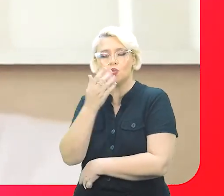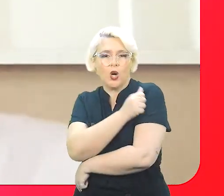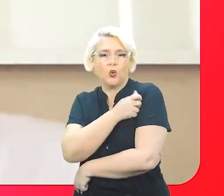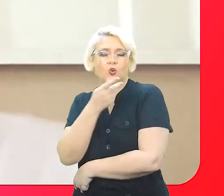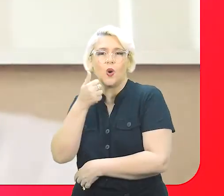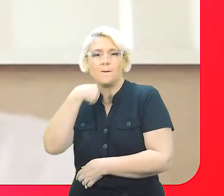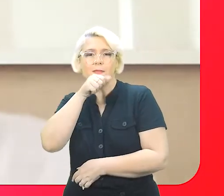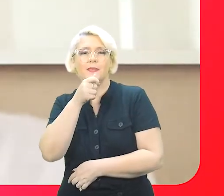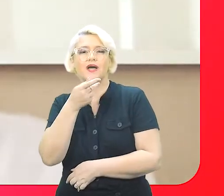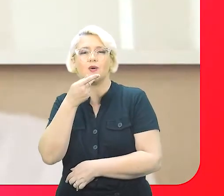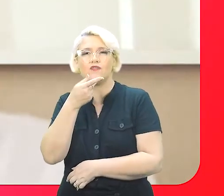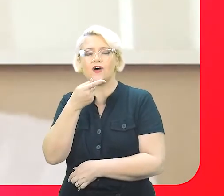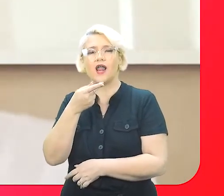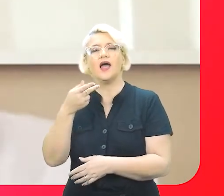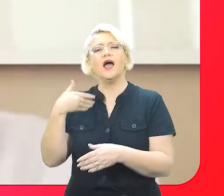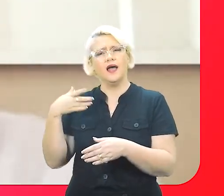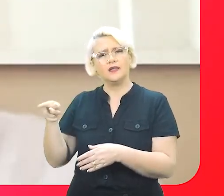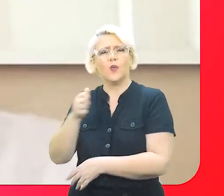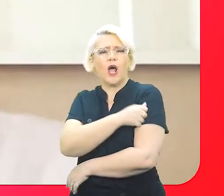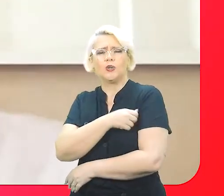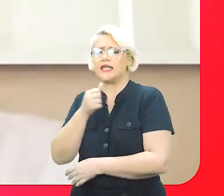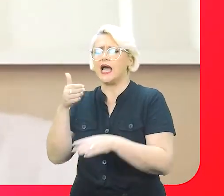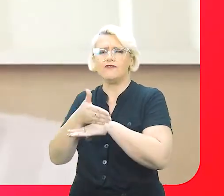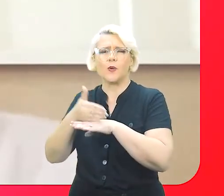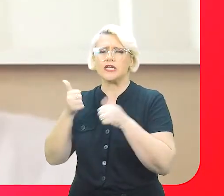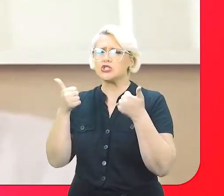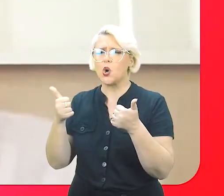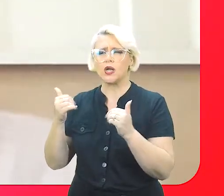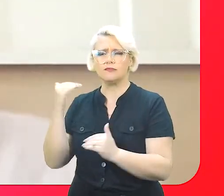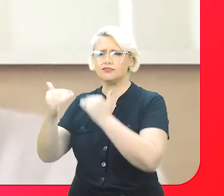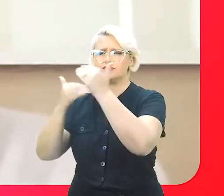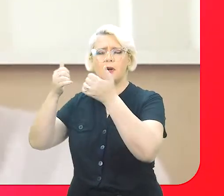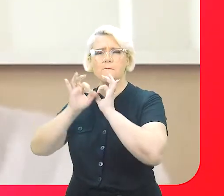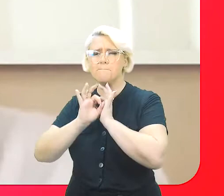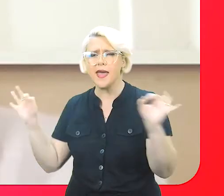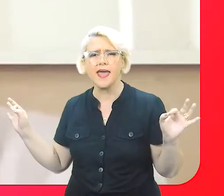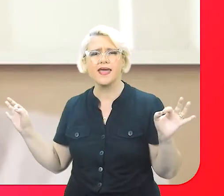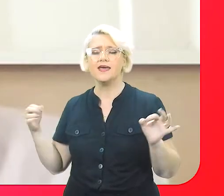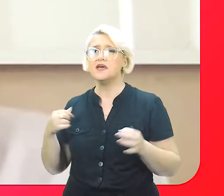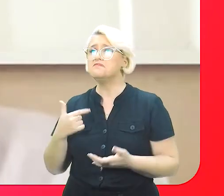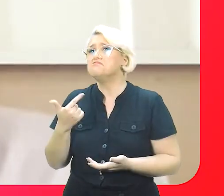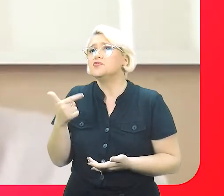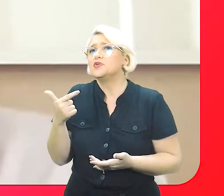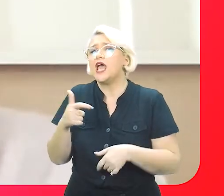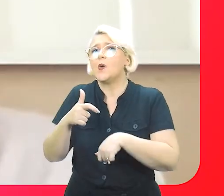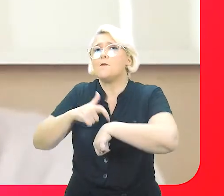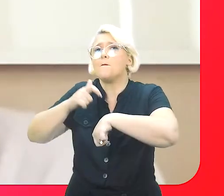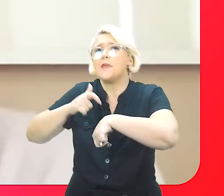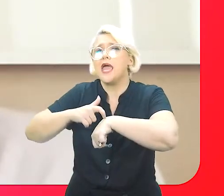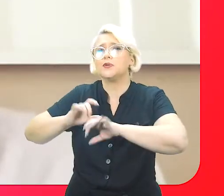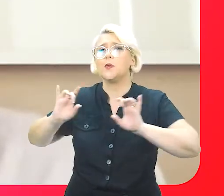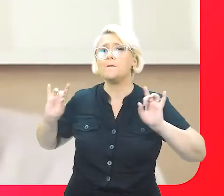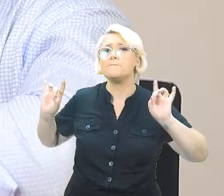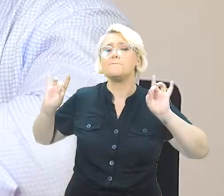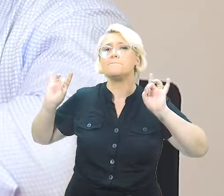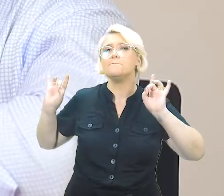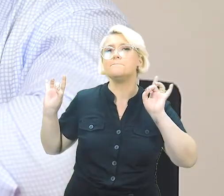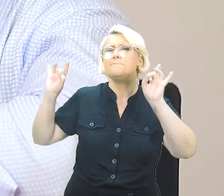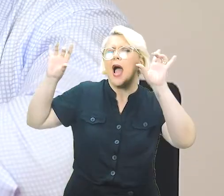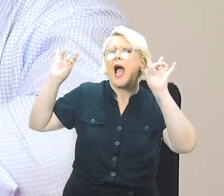indo otimamente bem na escola, as coisas vão... Sabe, eu não tenho grandes momentos